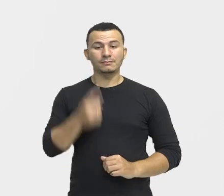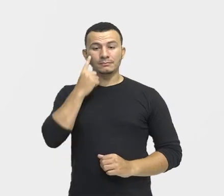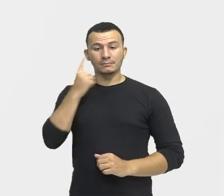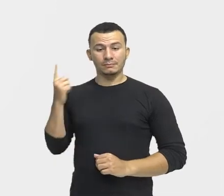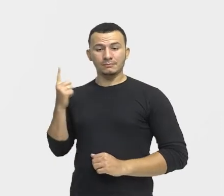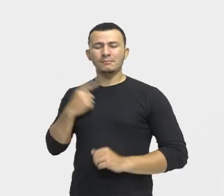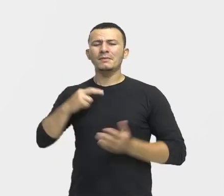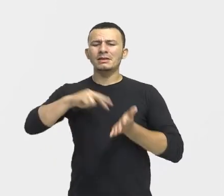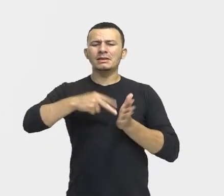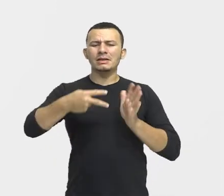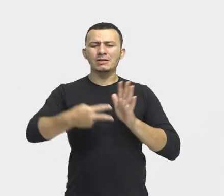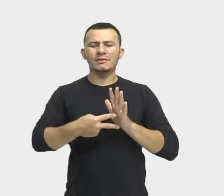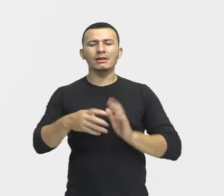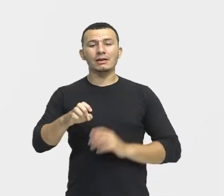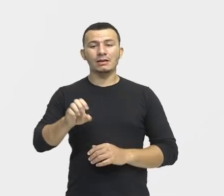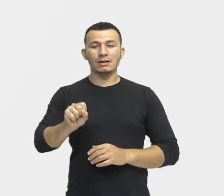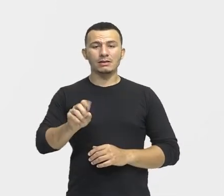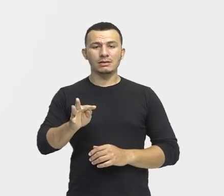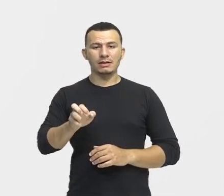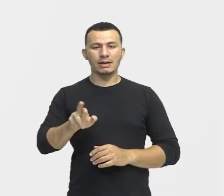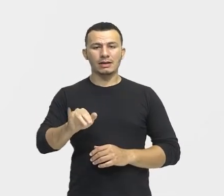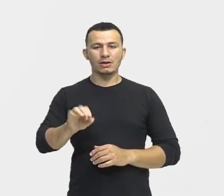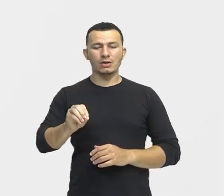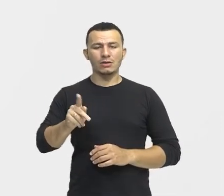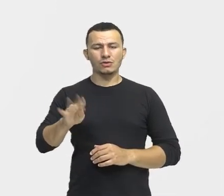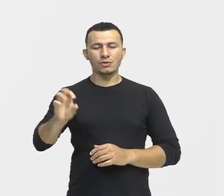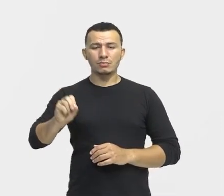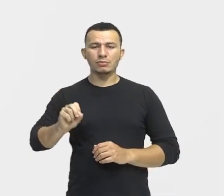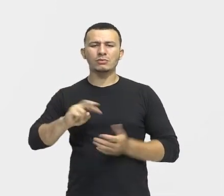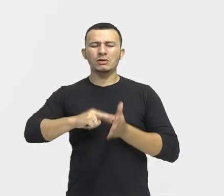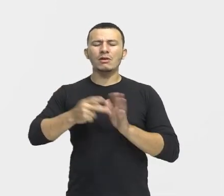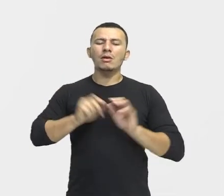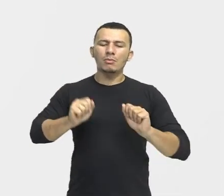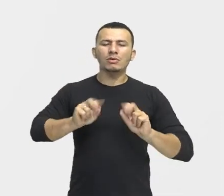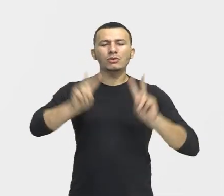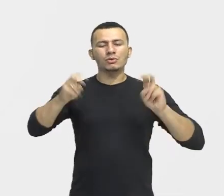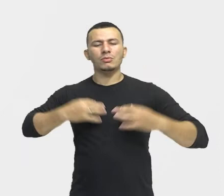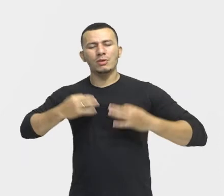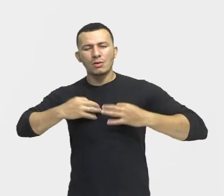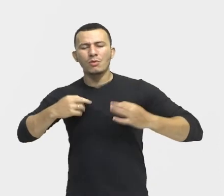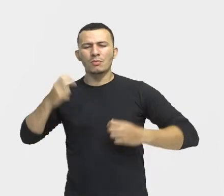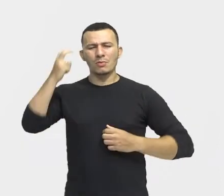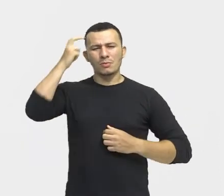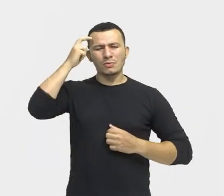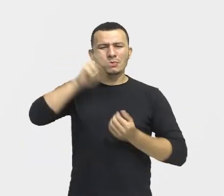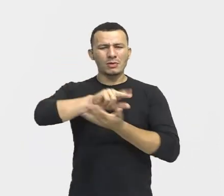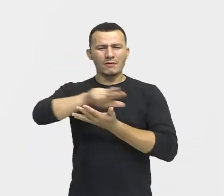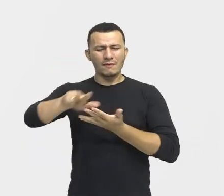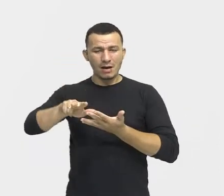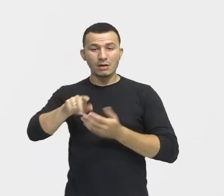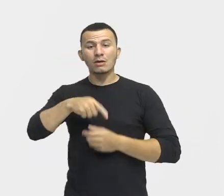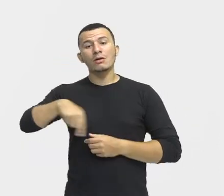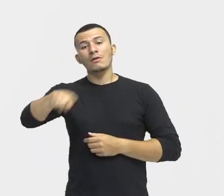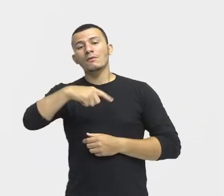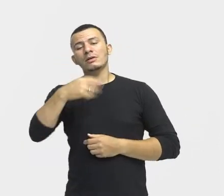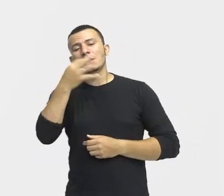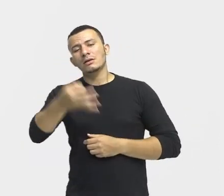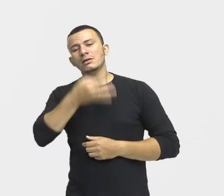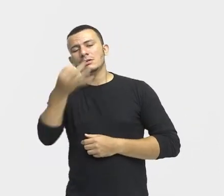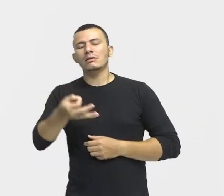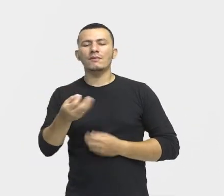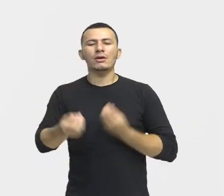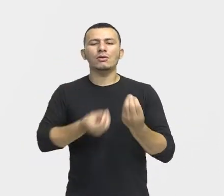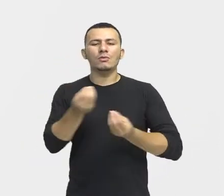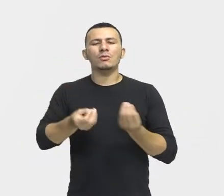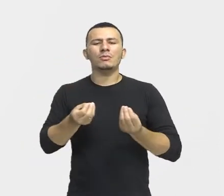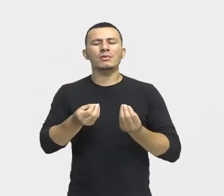Estereótipo significa impressão sólida e pode ser sobre aparência, roupa, comportamentos, cultura, etc. Comente um dos temas relacionados